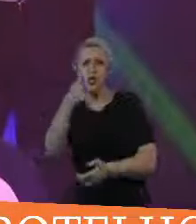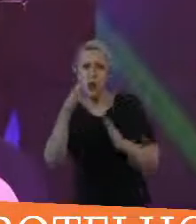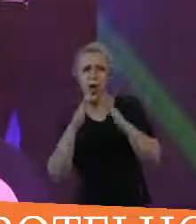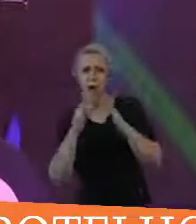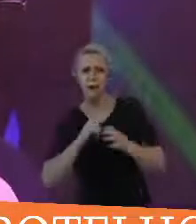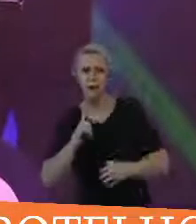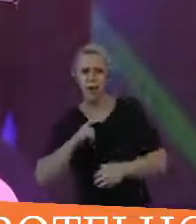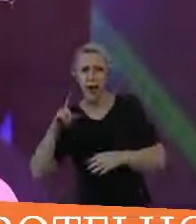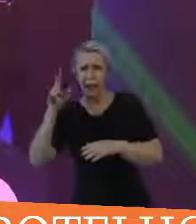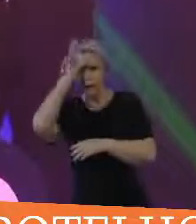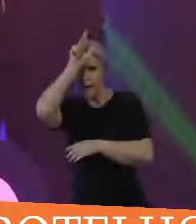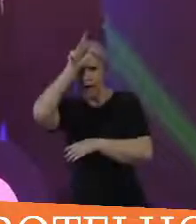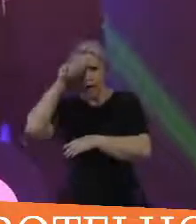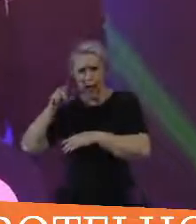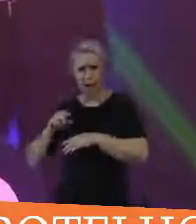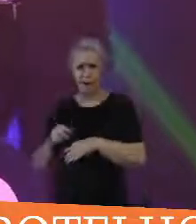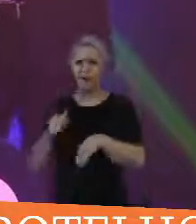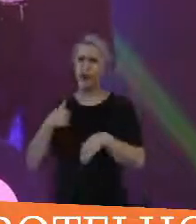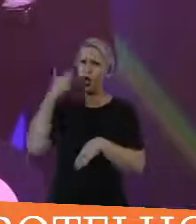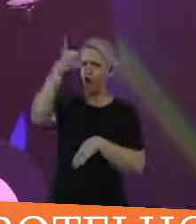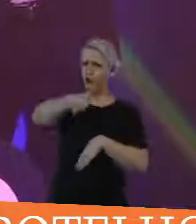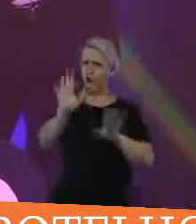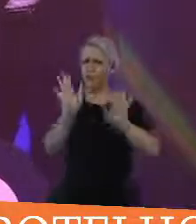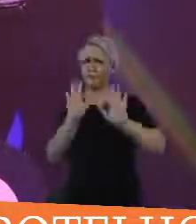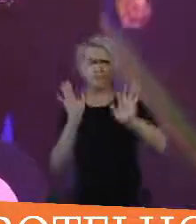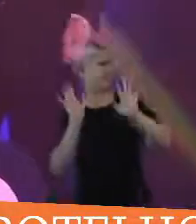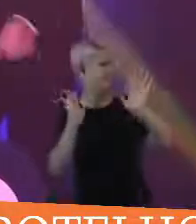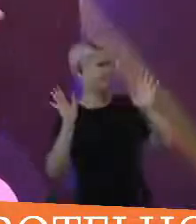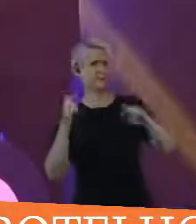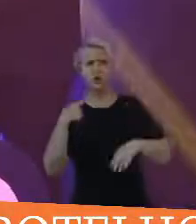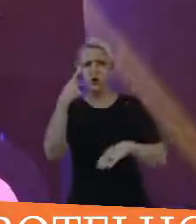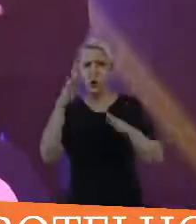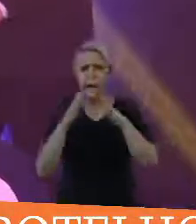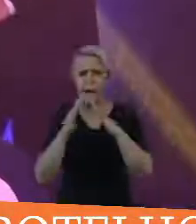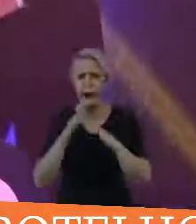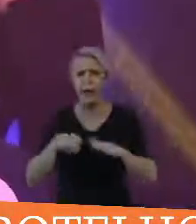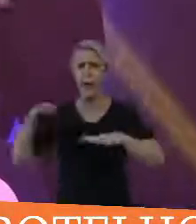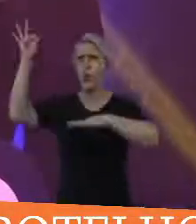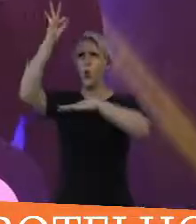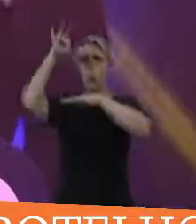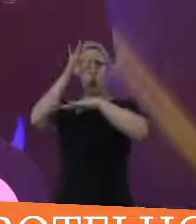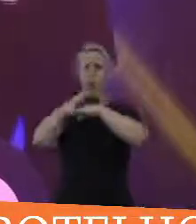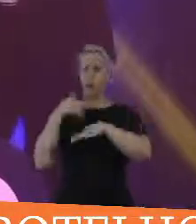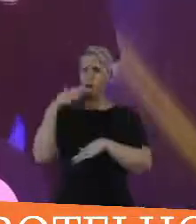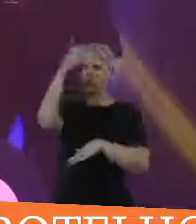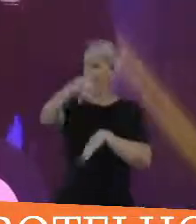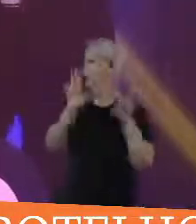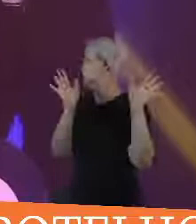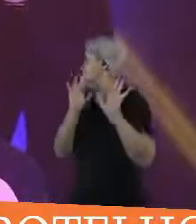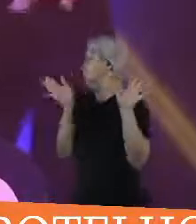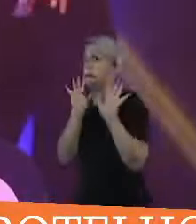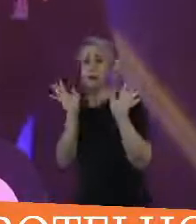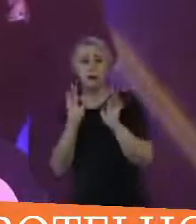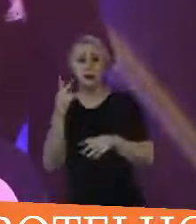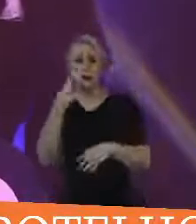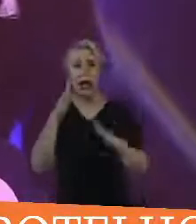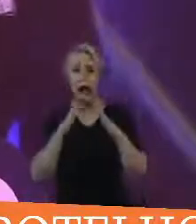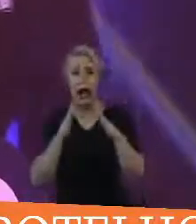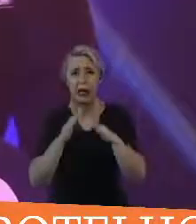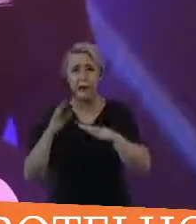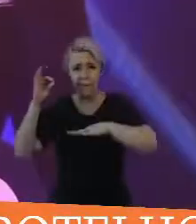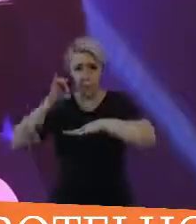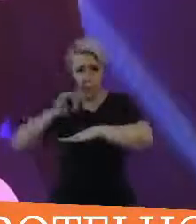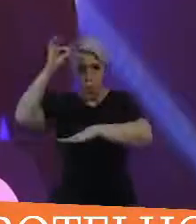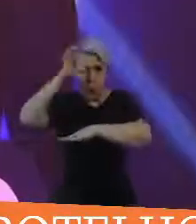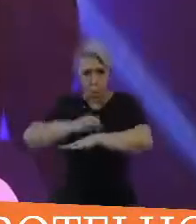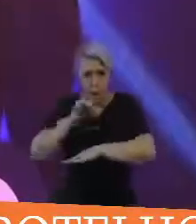Sua casa tem barata, não vou lá. Na sua casa tem mosquito, não vou lá. Na sua